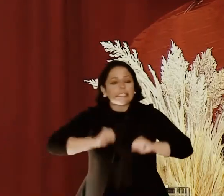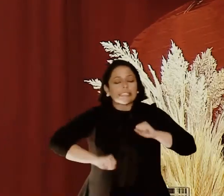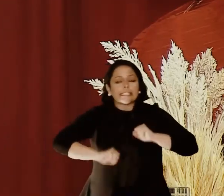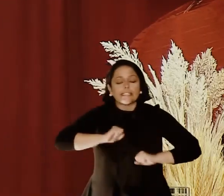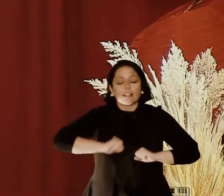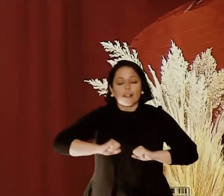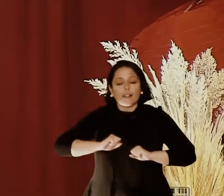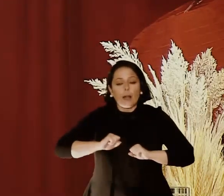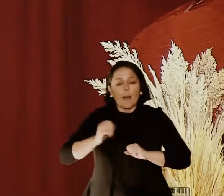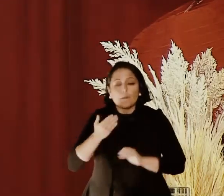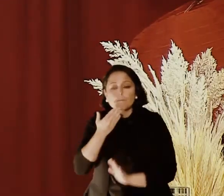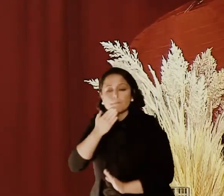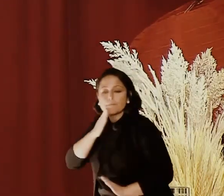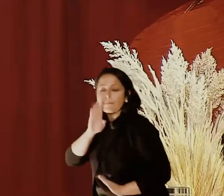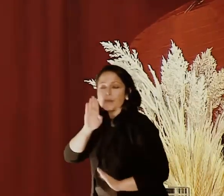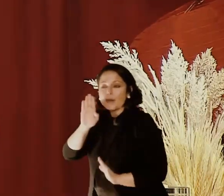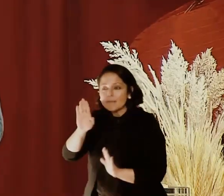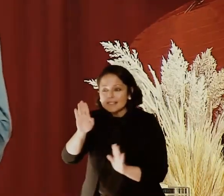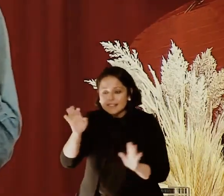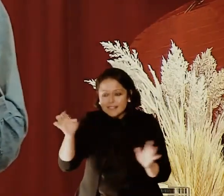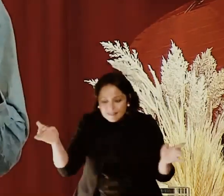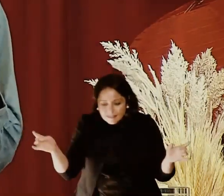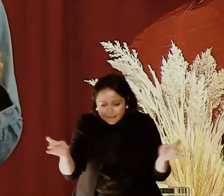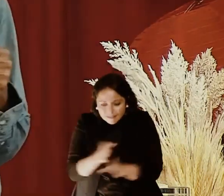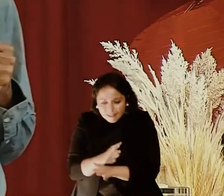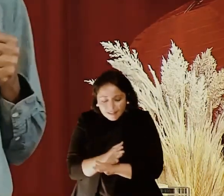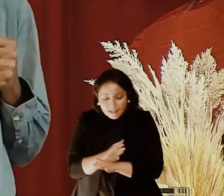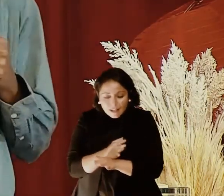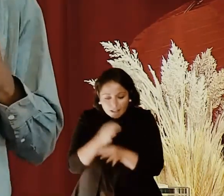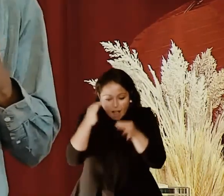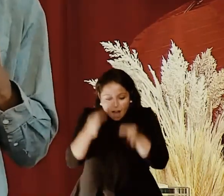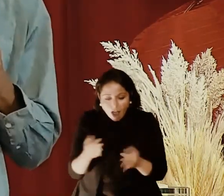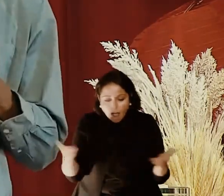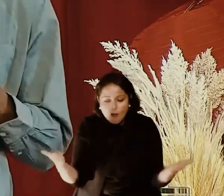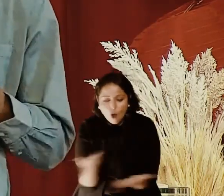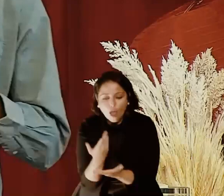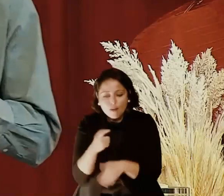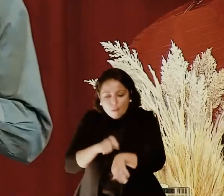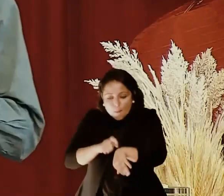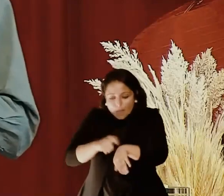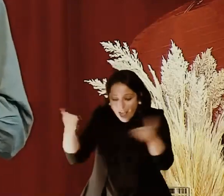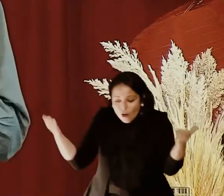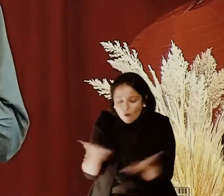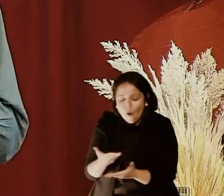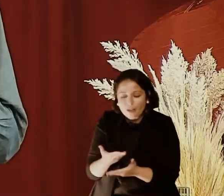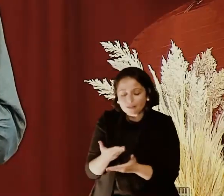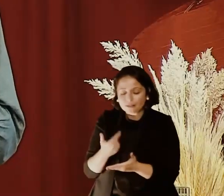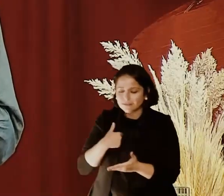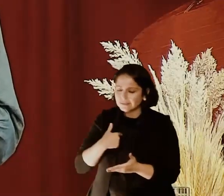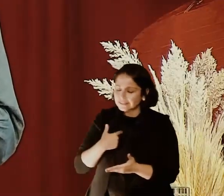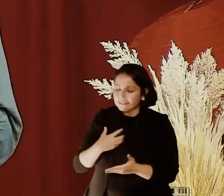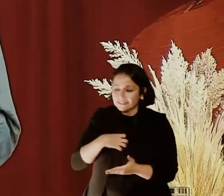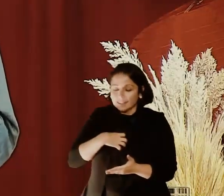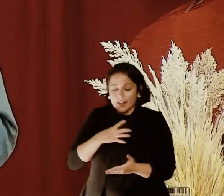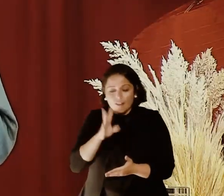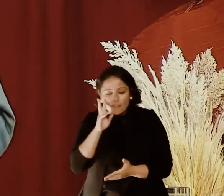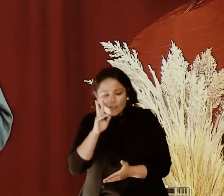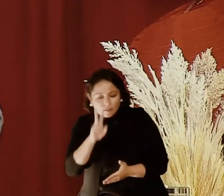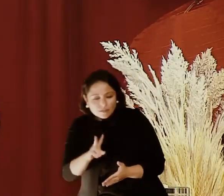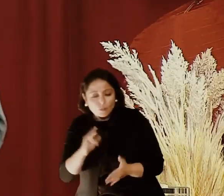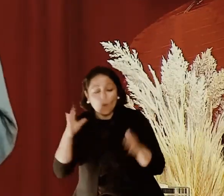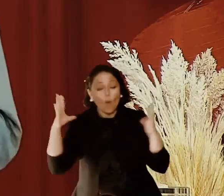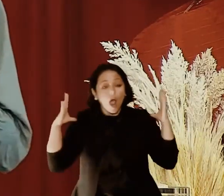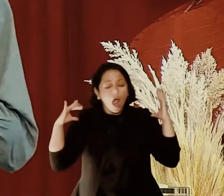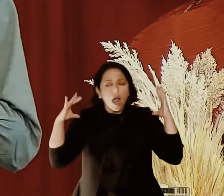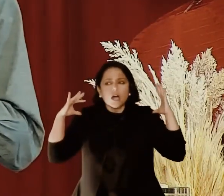essa promessa lhes chegou, lhes bateu a porta, o cumprimento dessa promessa ficou claro para eles através da anunciação